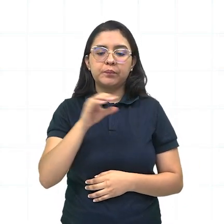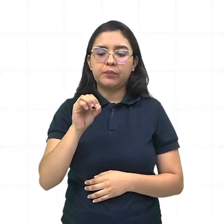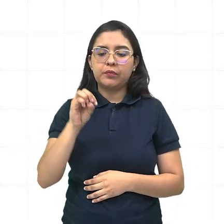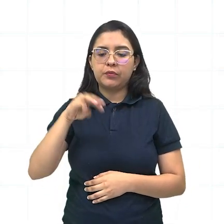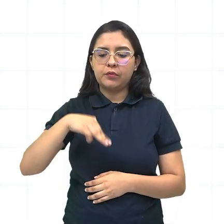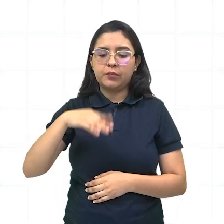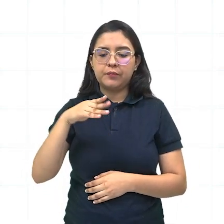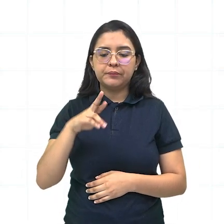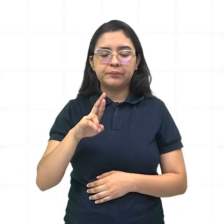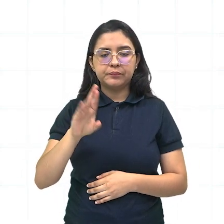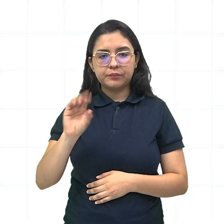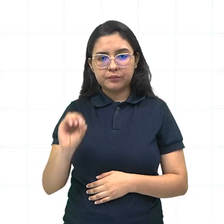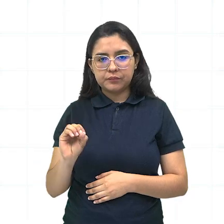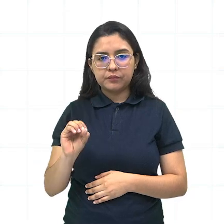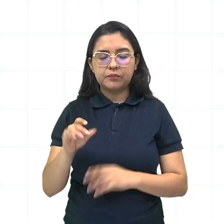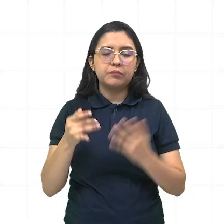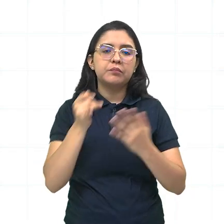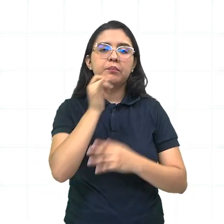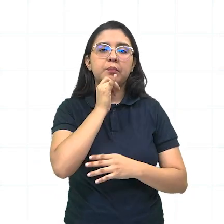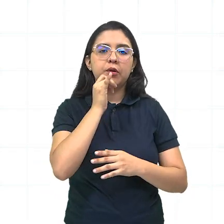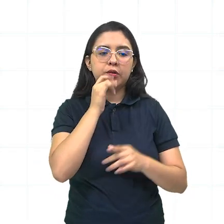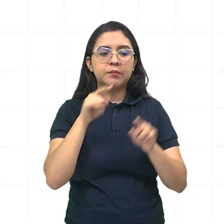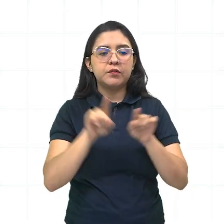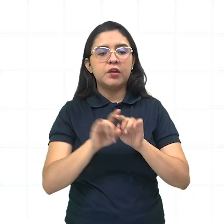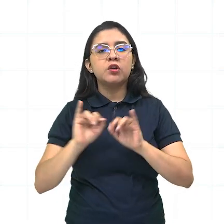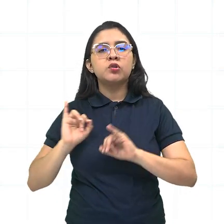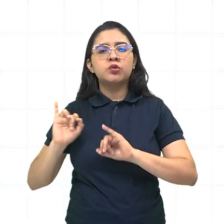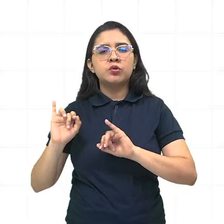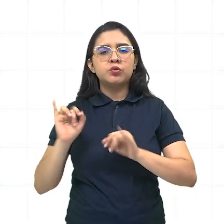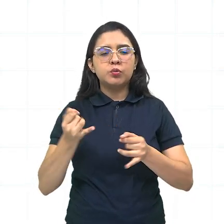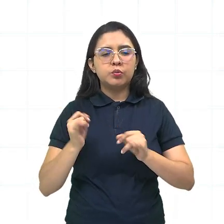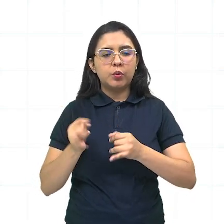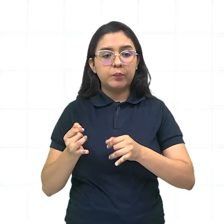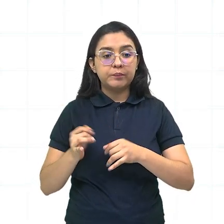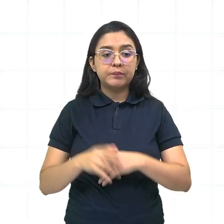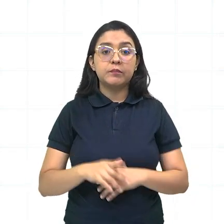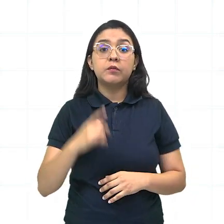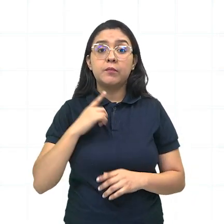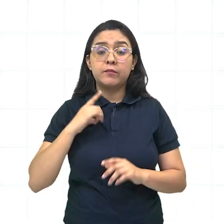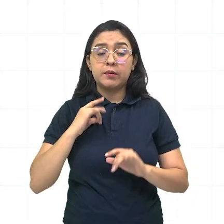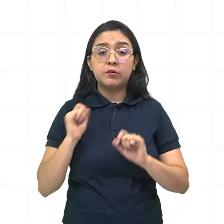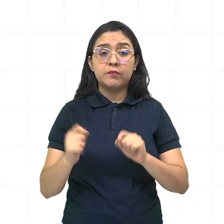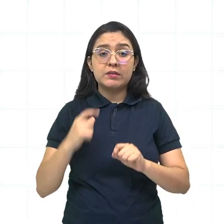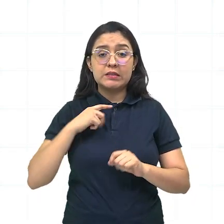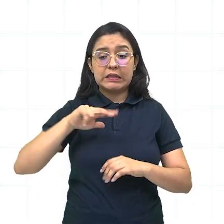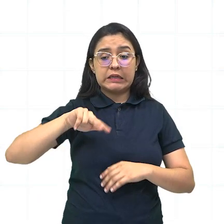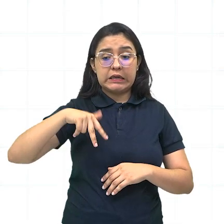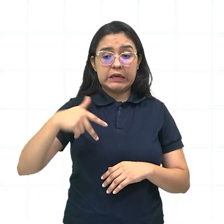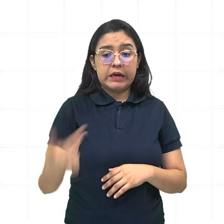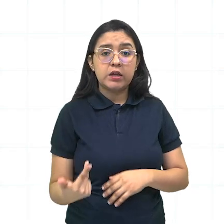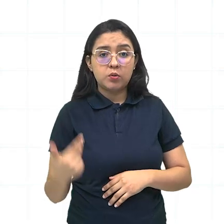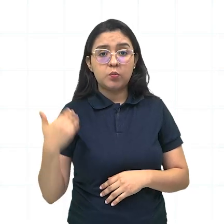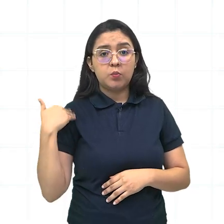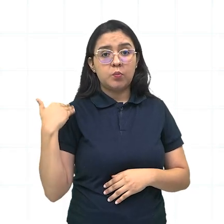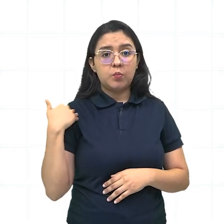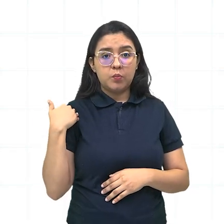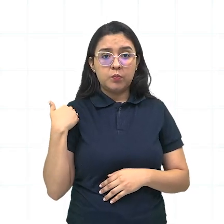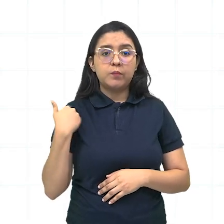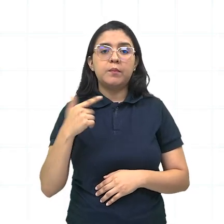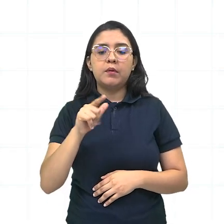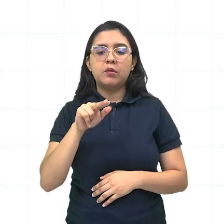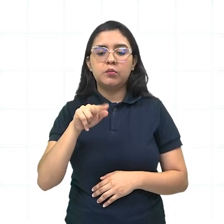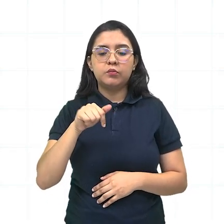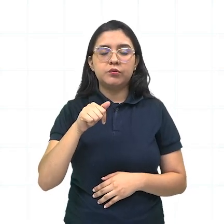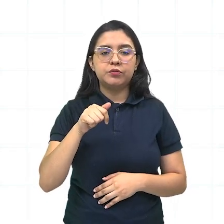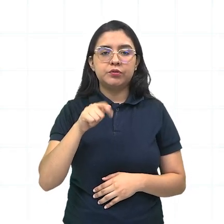está fazendo judô, por exemplo, e no momento da queda caiu de ombro e fez uma luxação